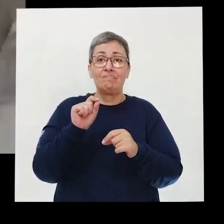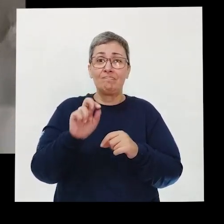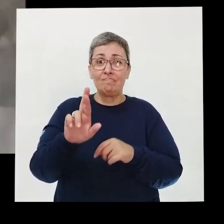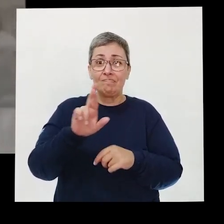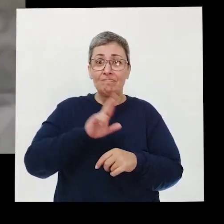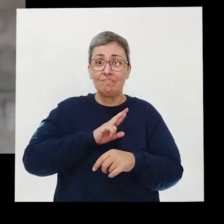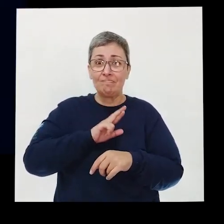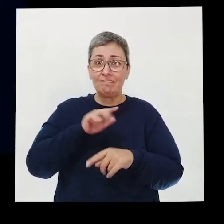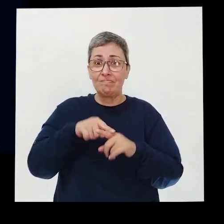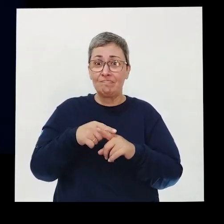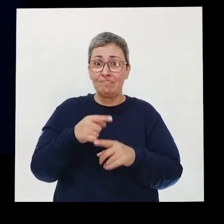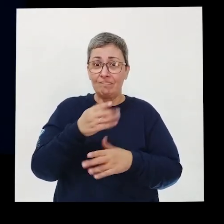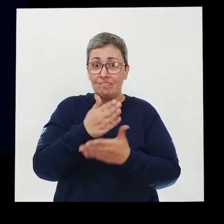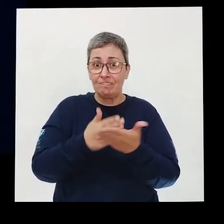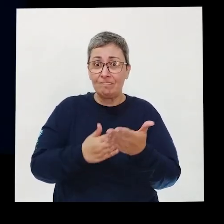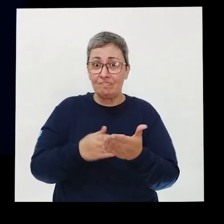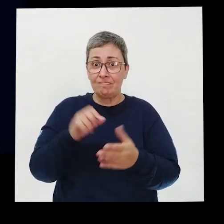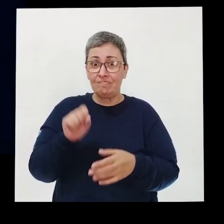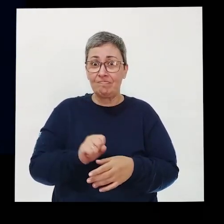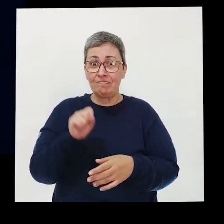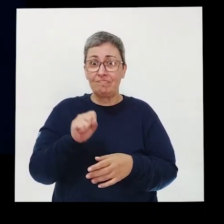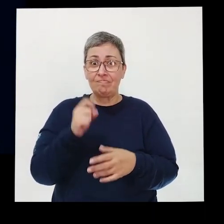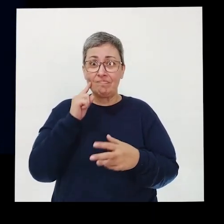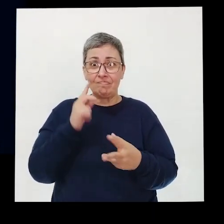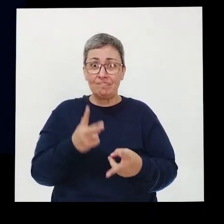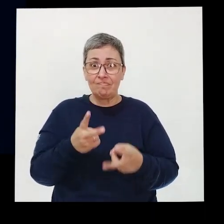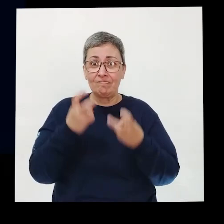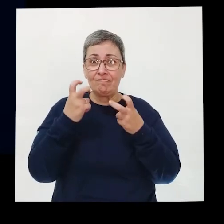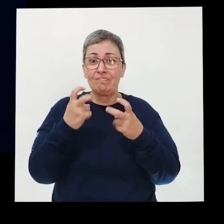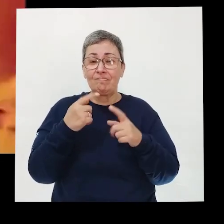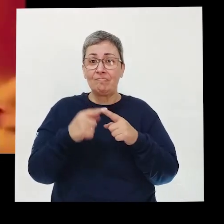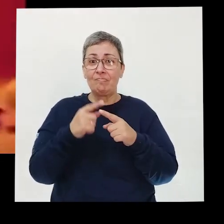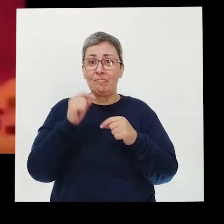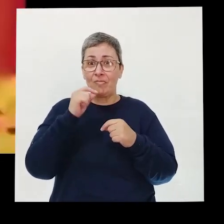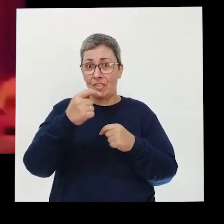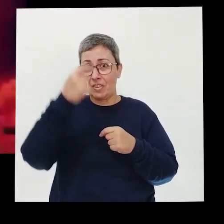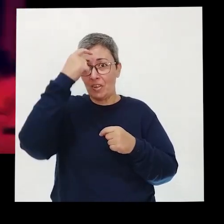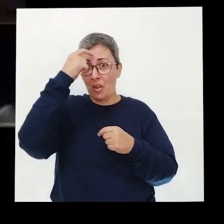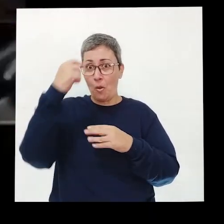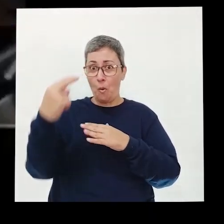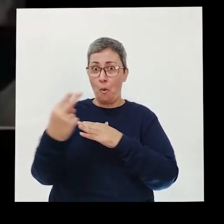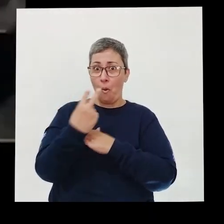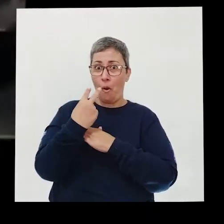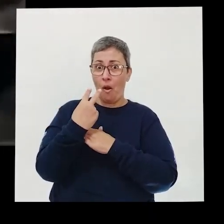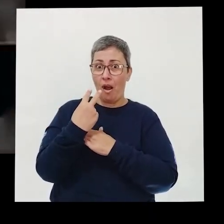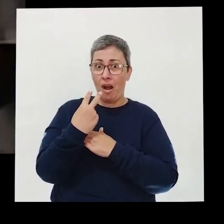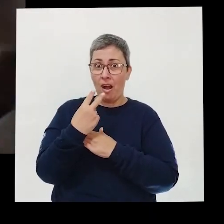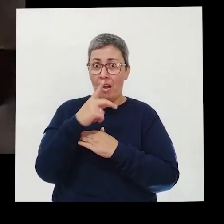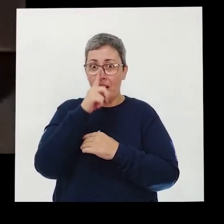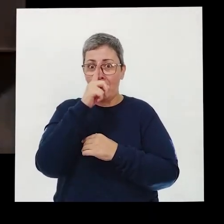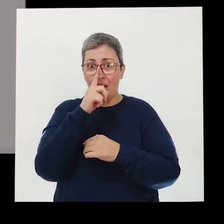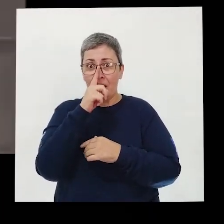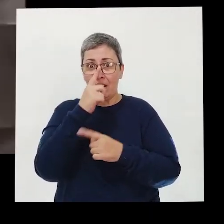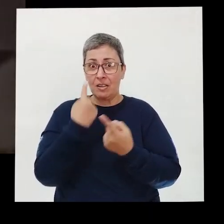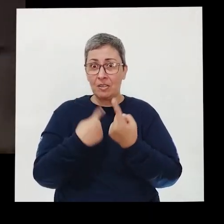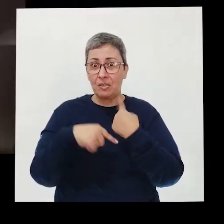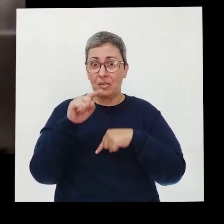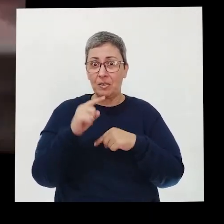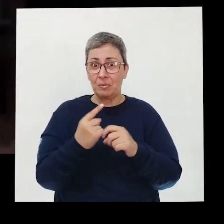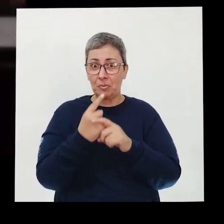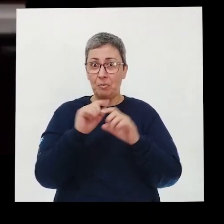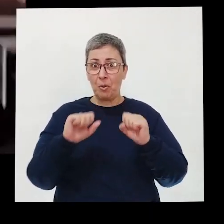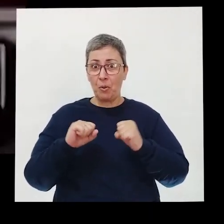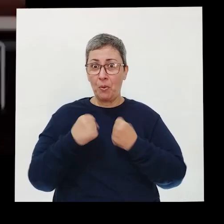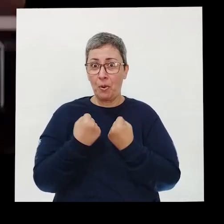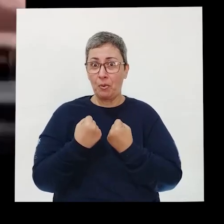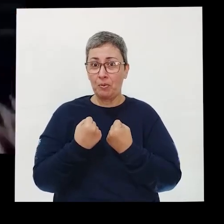responde quase meio segundo antes do que percebemos conscientemente uma ameaça e se transforma na primeira linha de